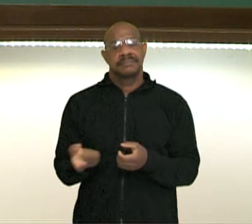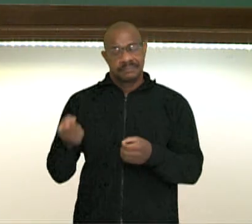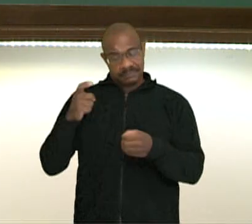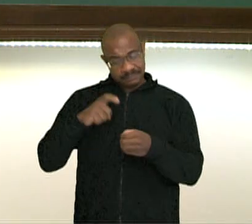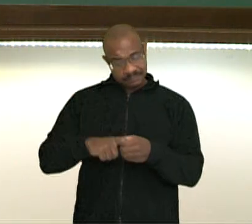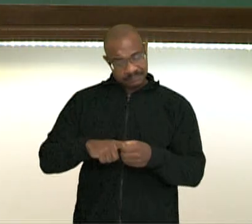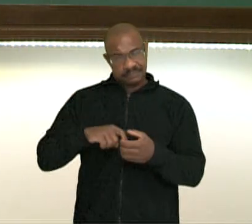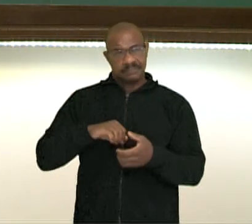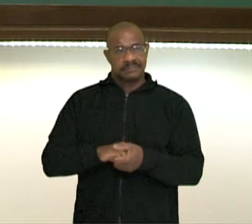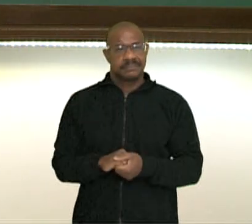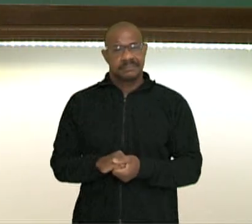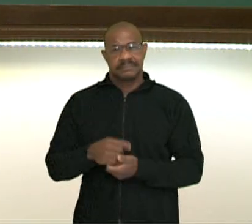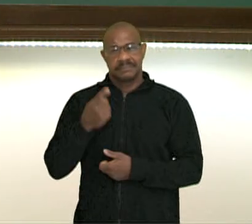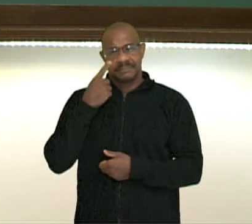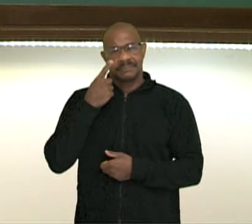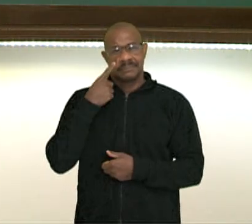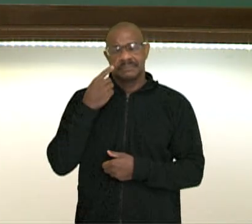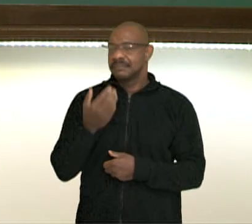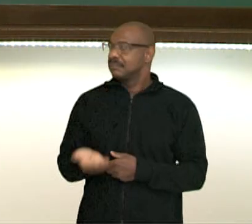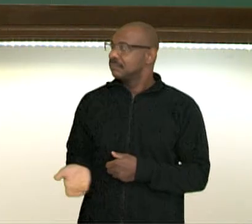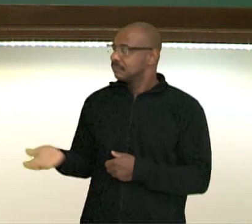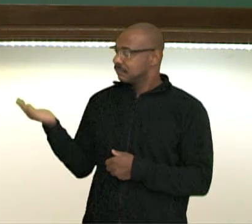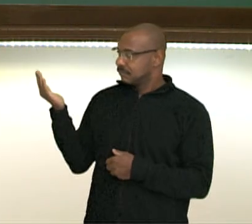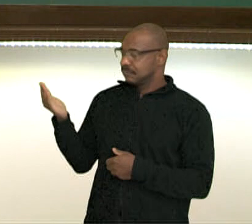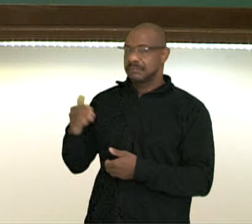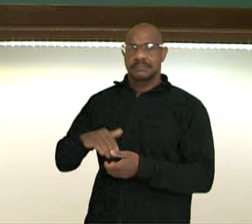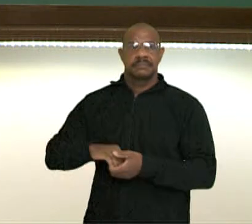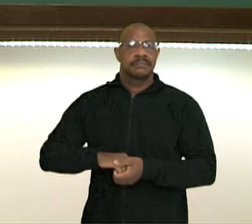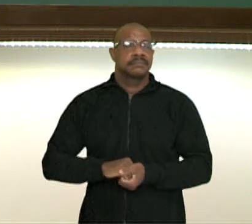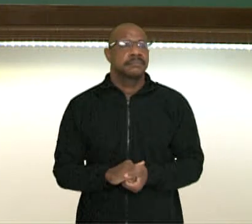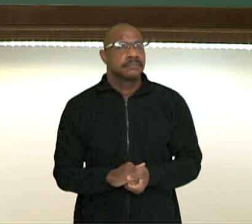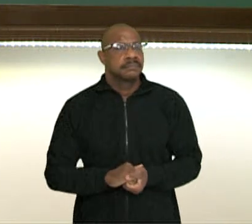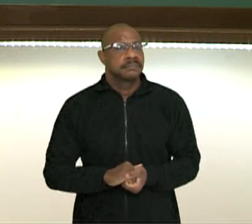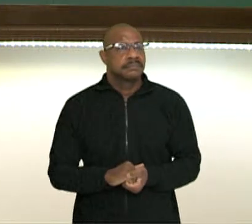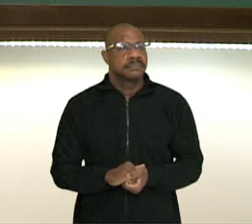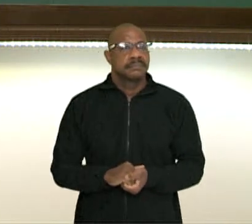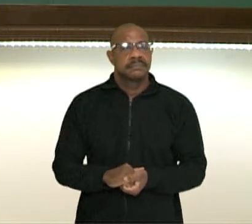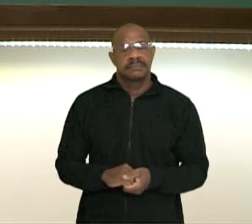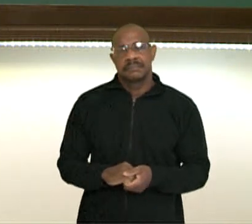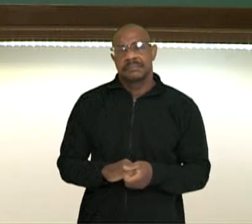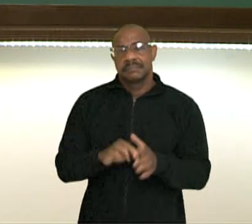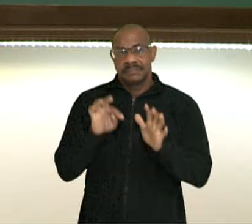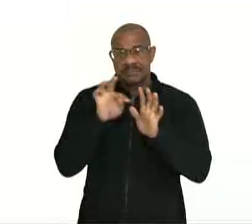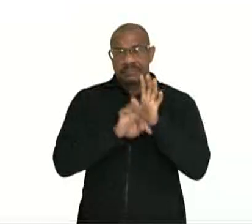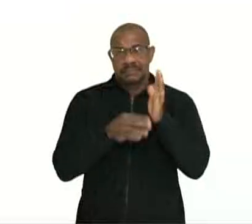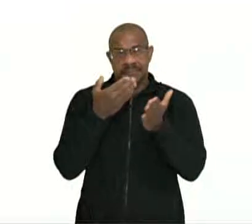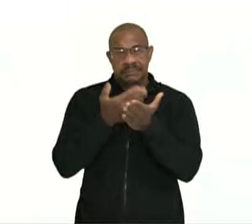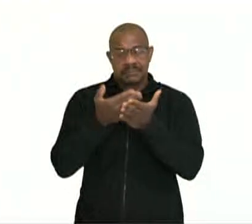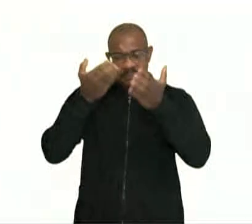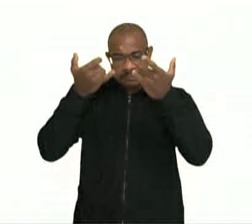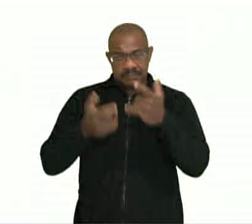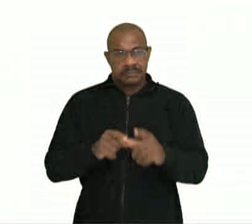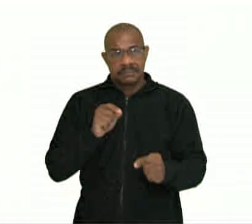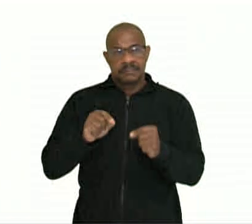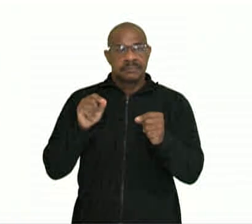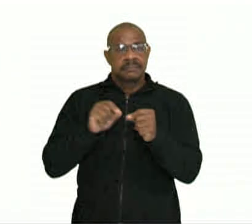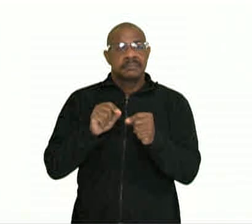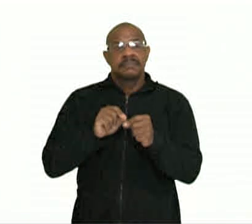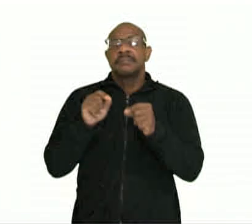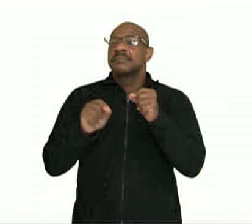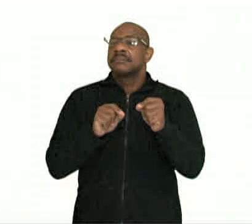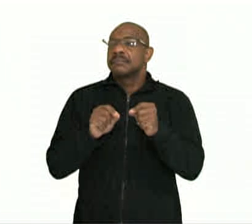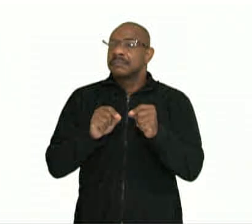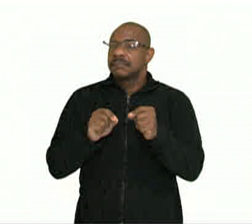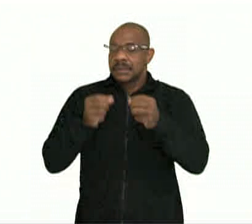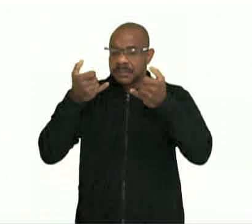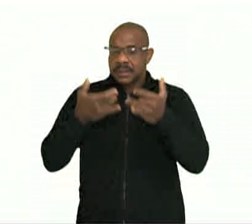Voltei! Vem aqui dar uma olhadinha no meu gabarito. O texto estudado foi escrito para cumprir uma finalidade